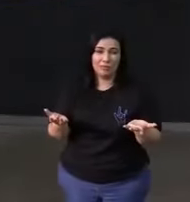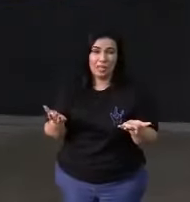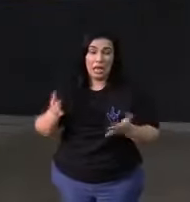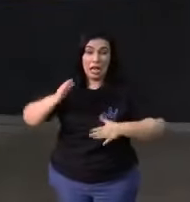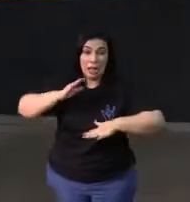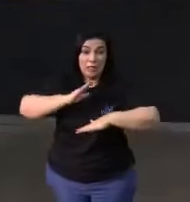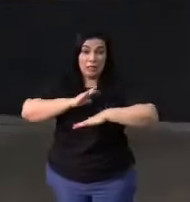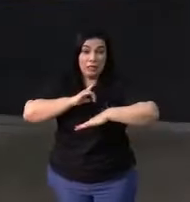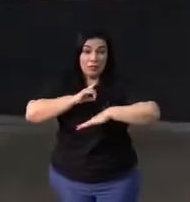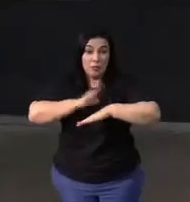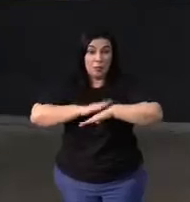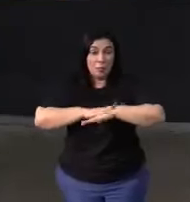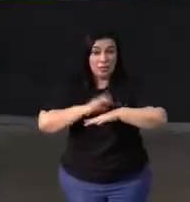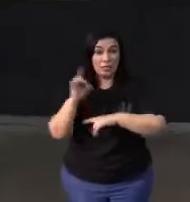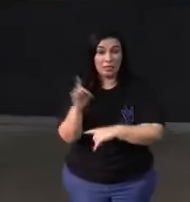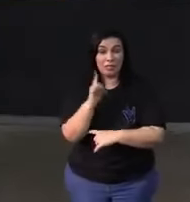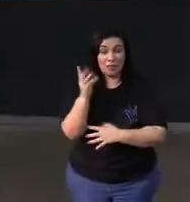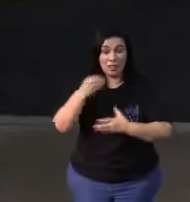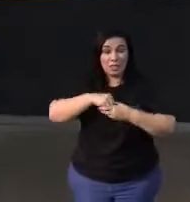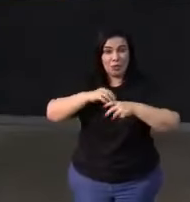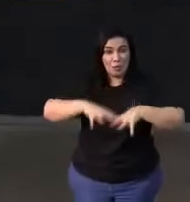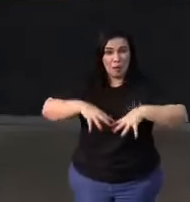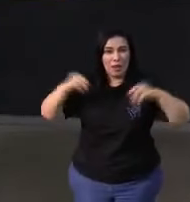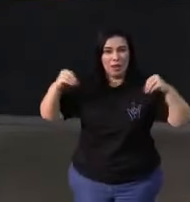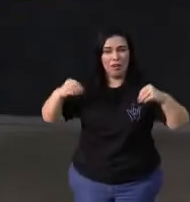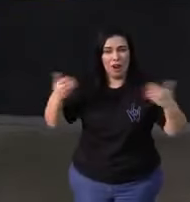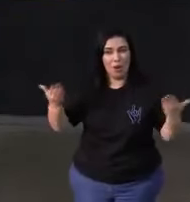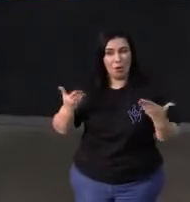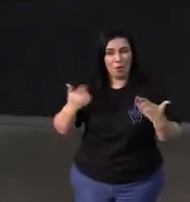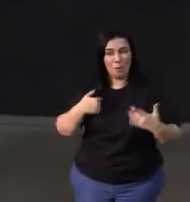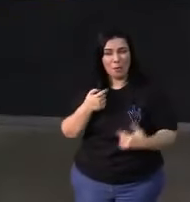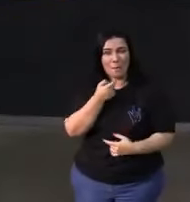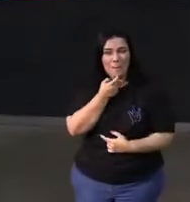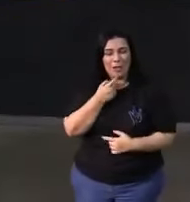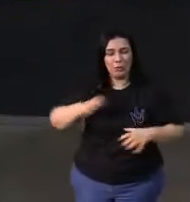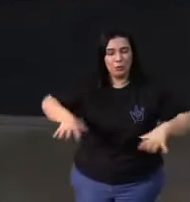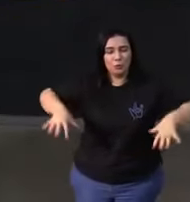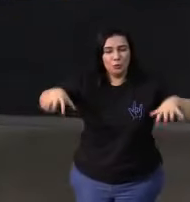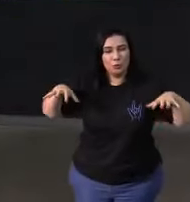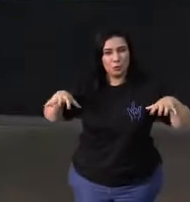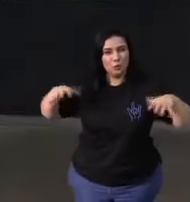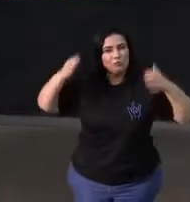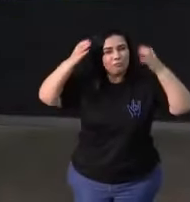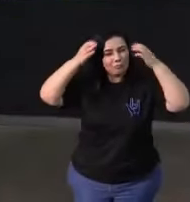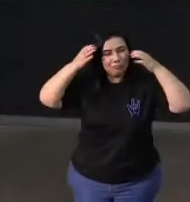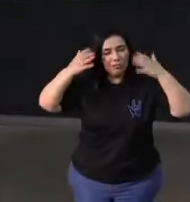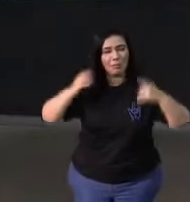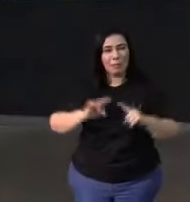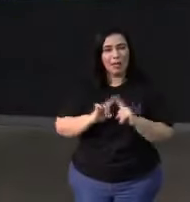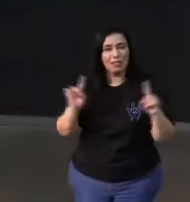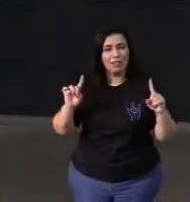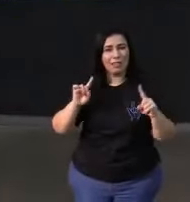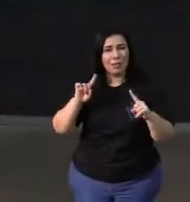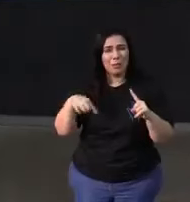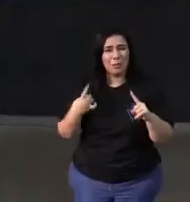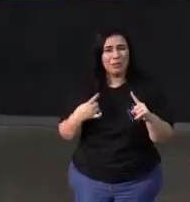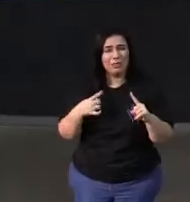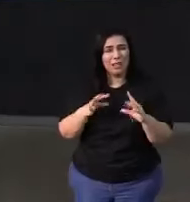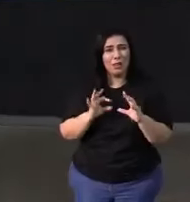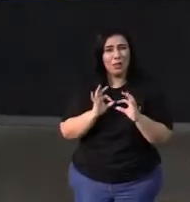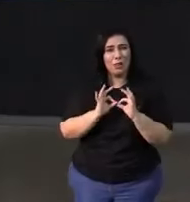Teve um momento que Davi vai para dentro do palácio. Eu imagino Davi: agora estou chegando perto do trono. Mas daí a pouco está Davi